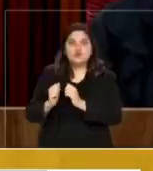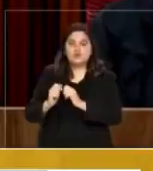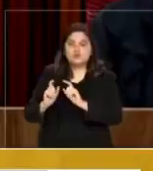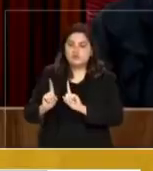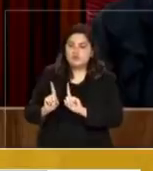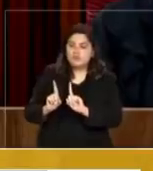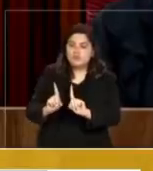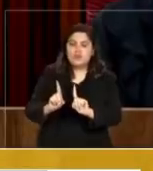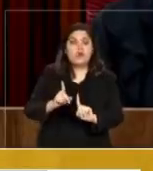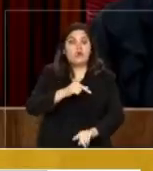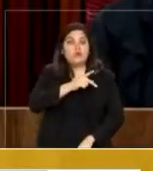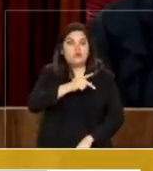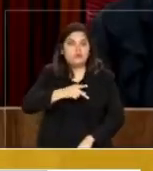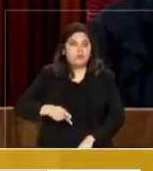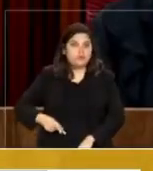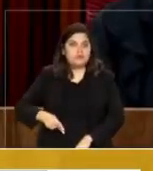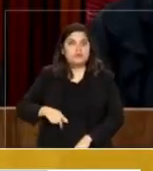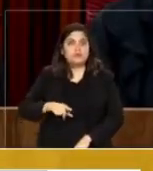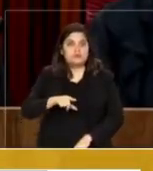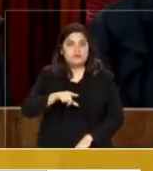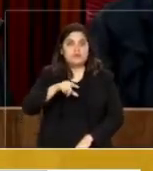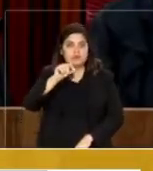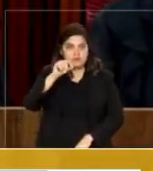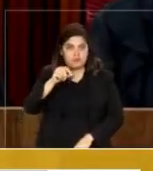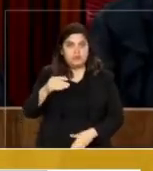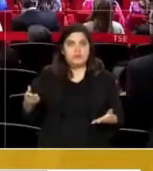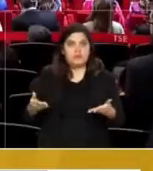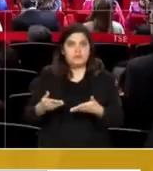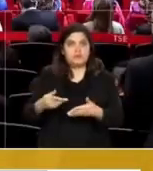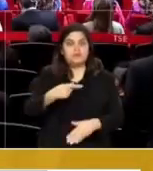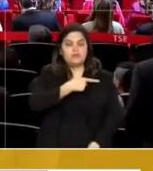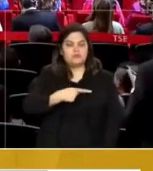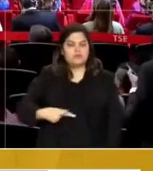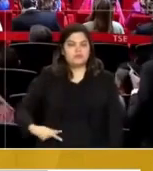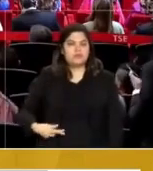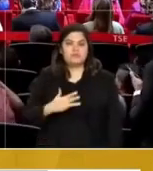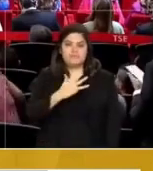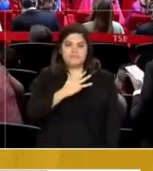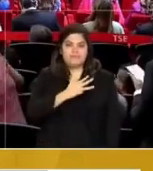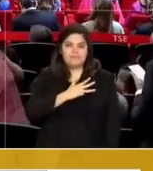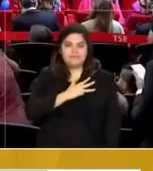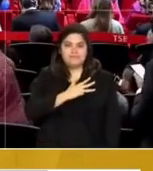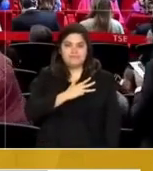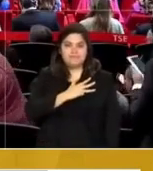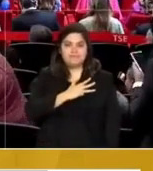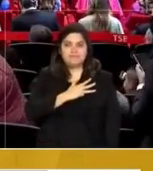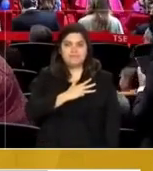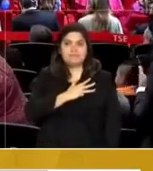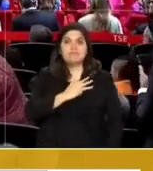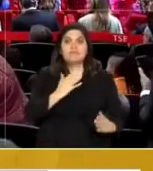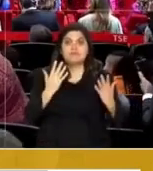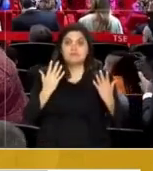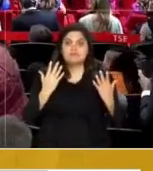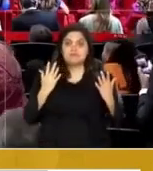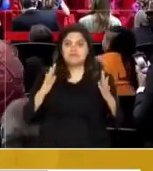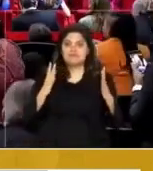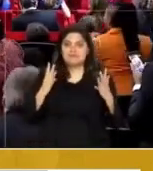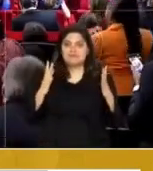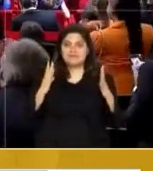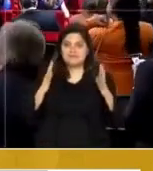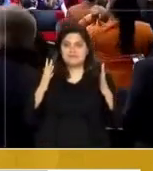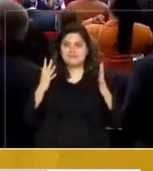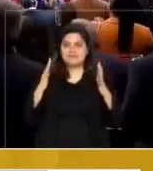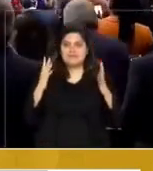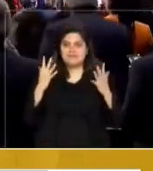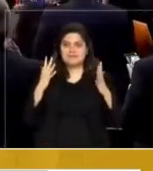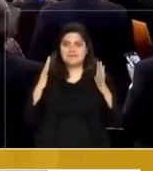pelo Alexandre de Moraes, e o comportamento do Supremo Tribunal Federal,